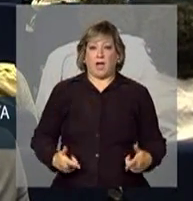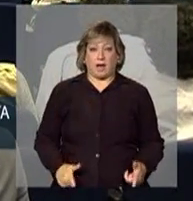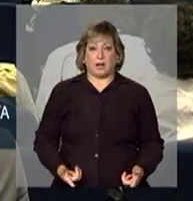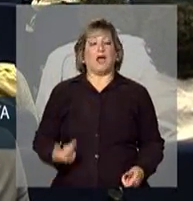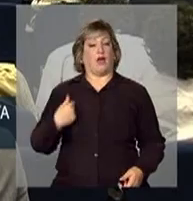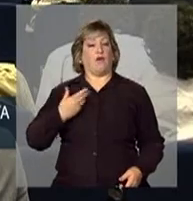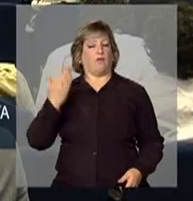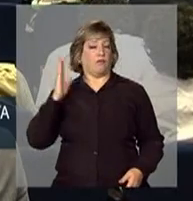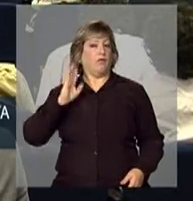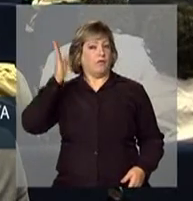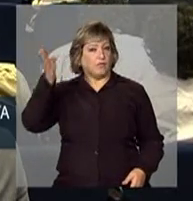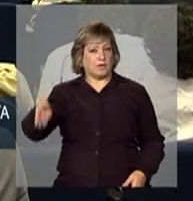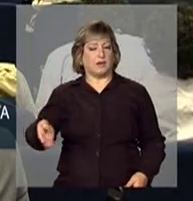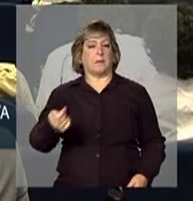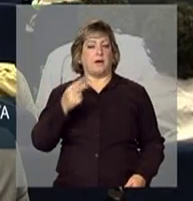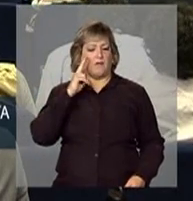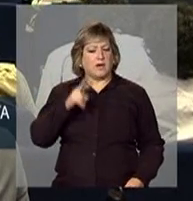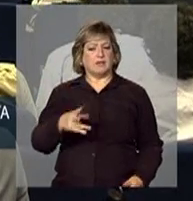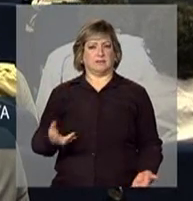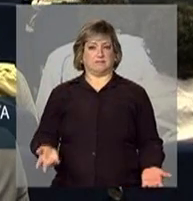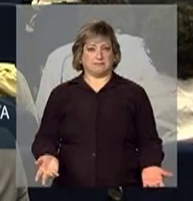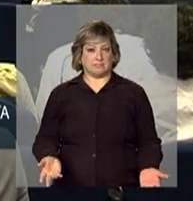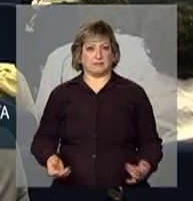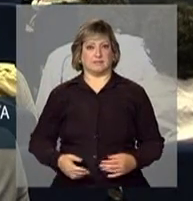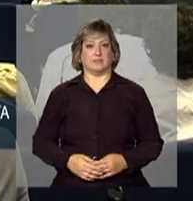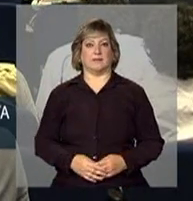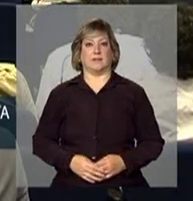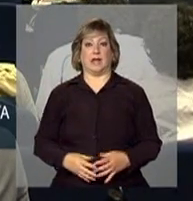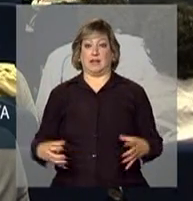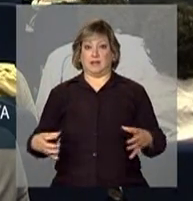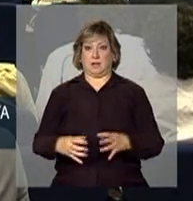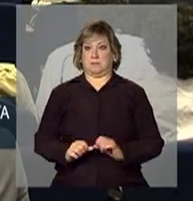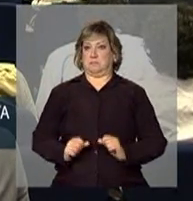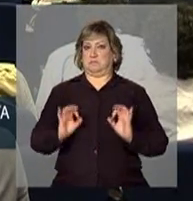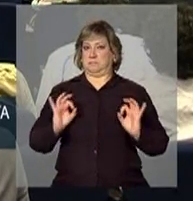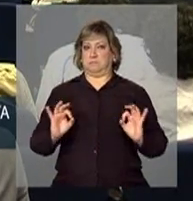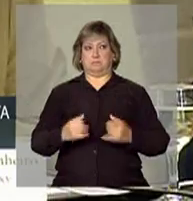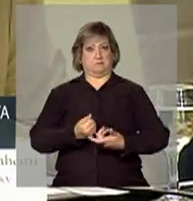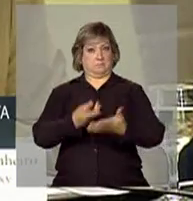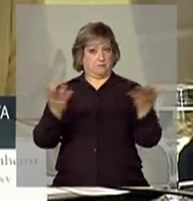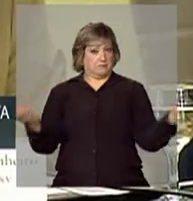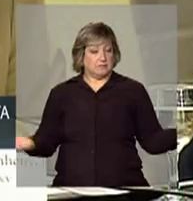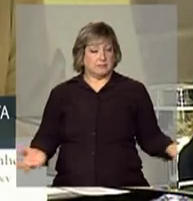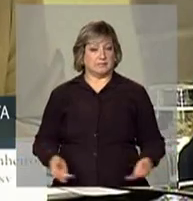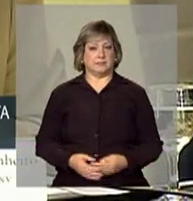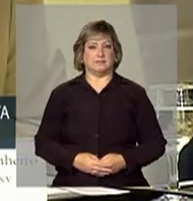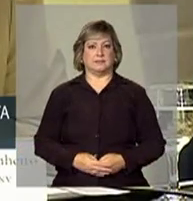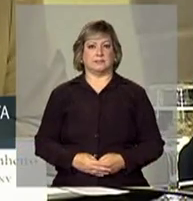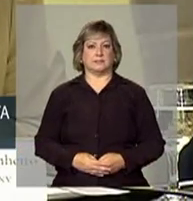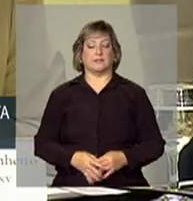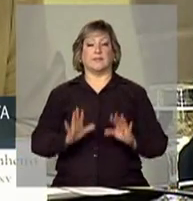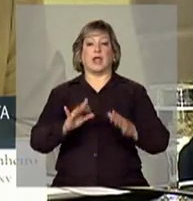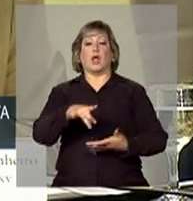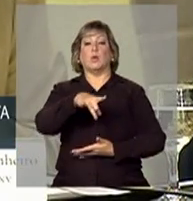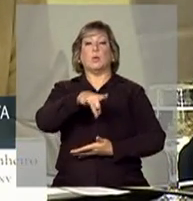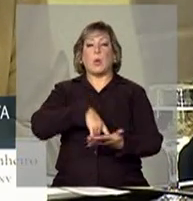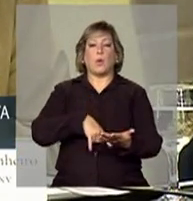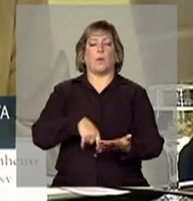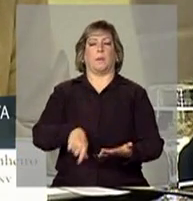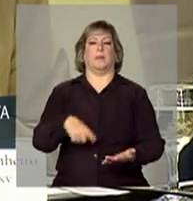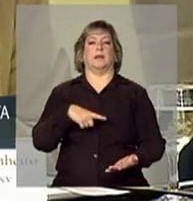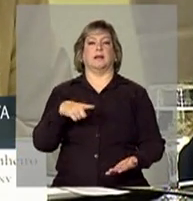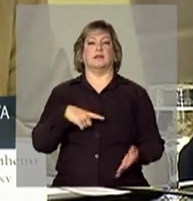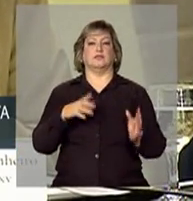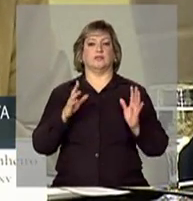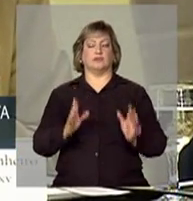Estive lá há pouco tempo e constatei isso, dentro do magnífico acervo da CONADEP. Os documentos sobre o período já